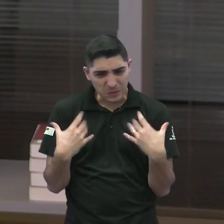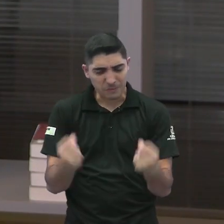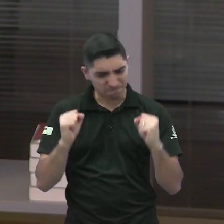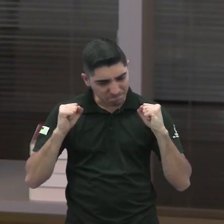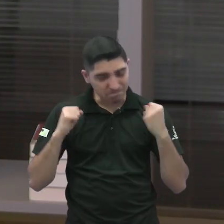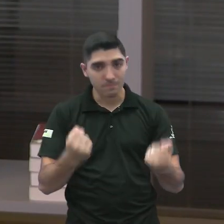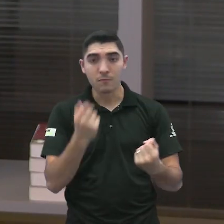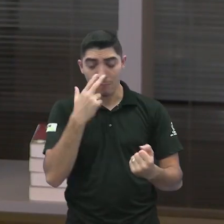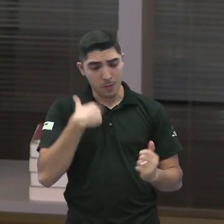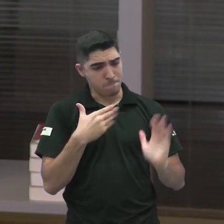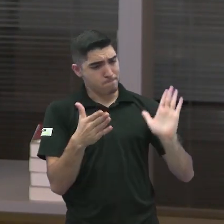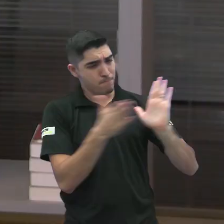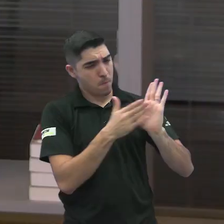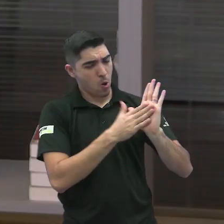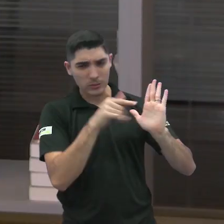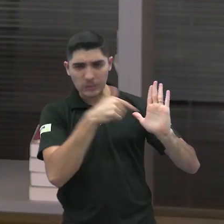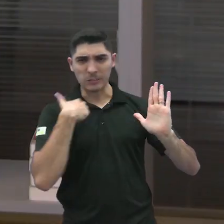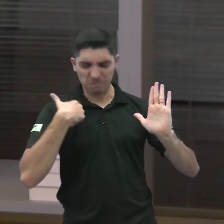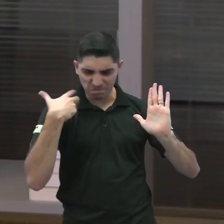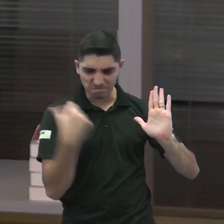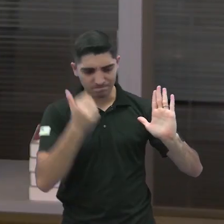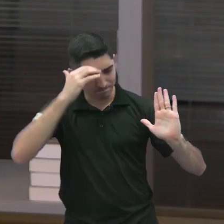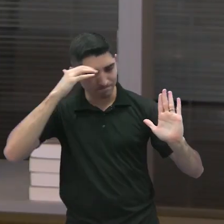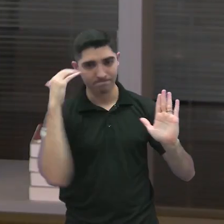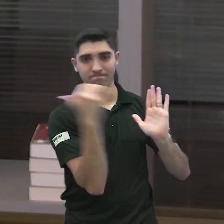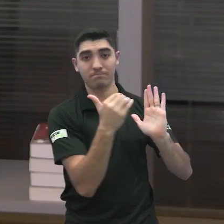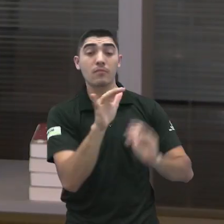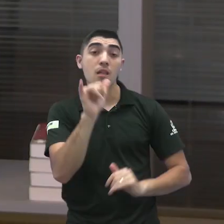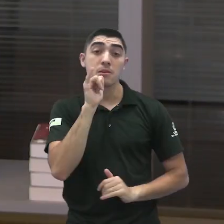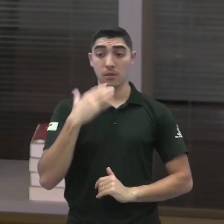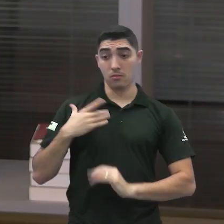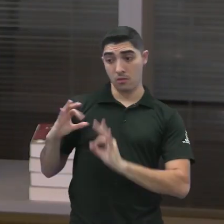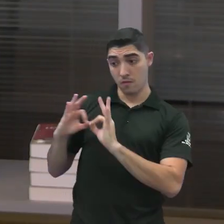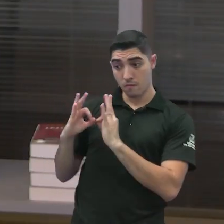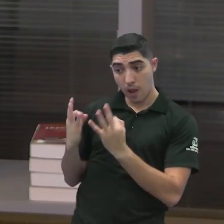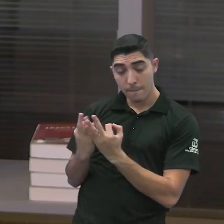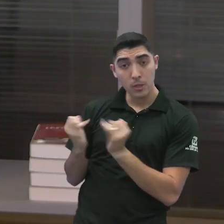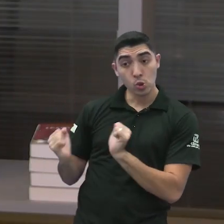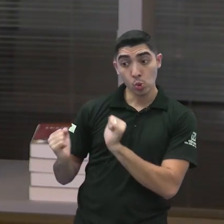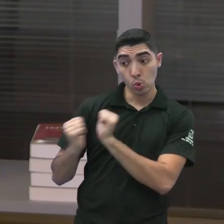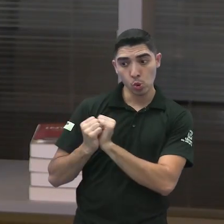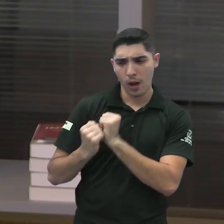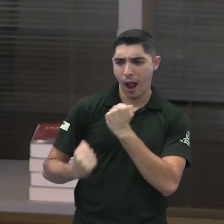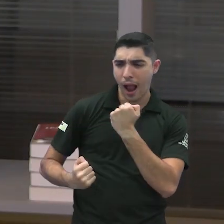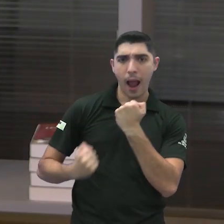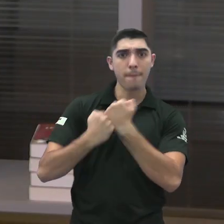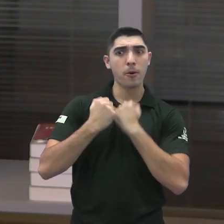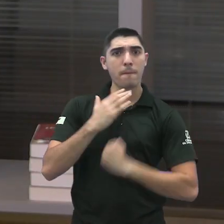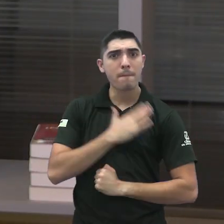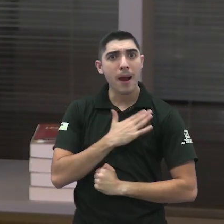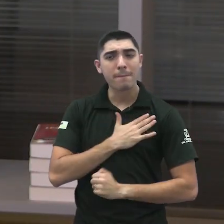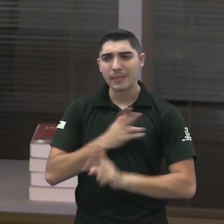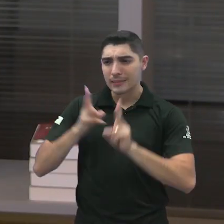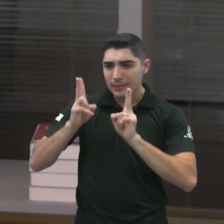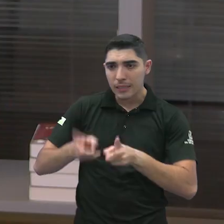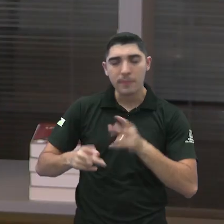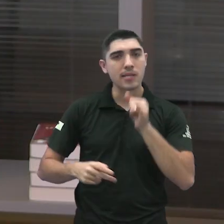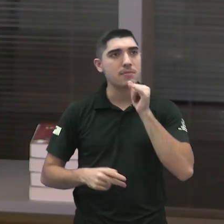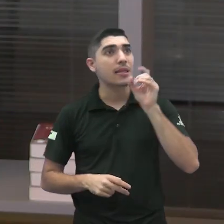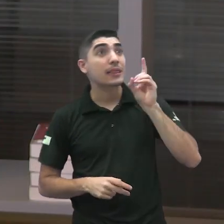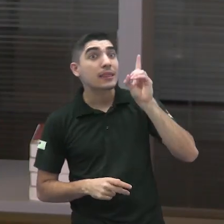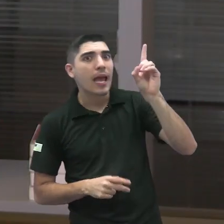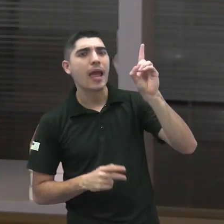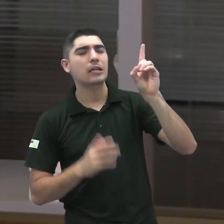você nem imagina, sabe? É claro que também, no meu caso, tem uma família estruturada que sempre me apoiou em